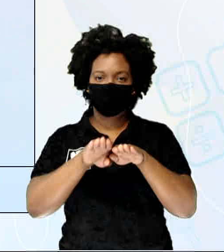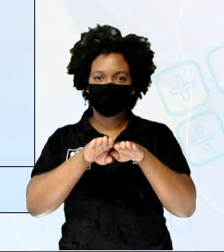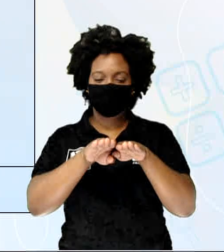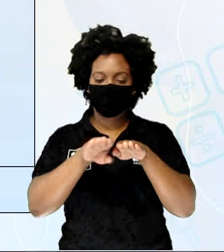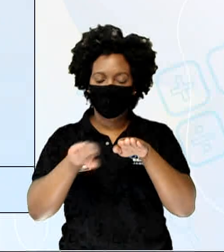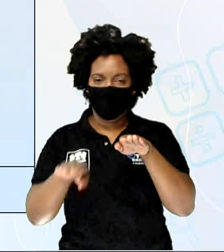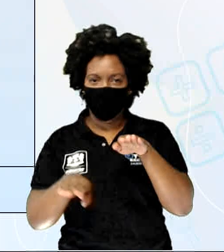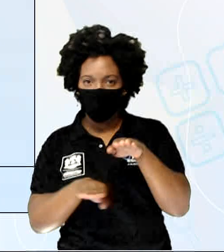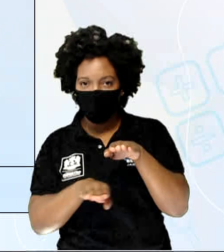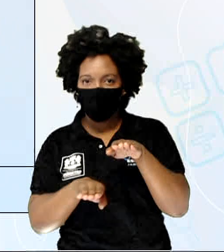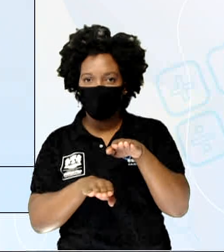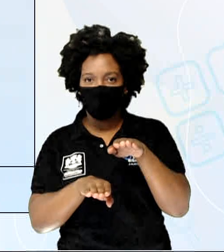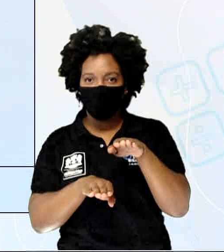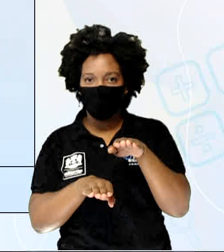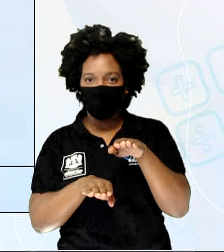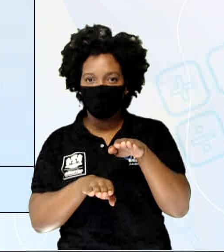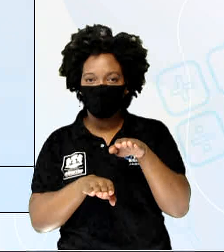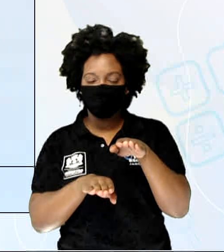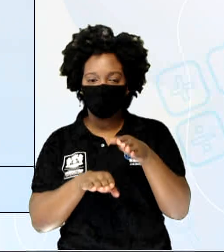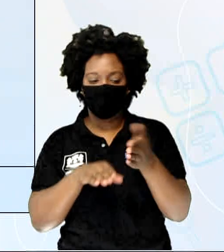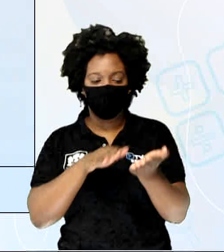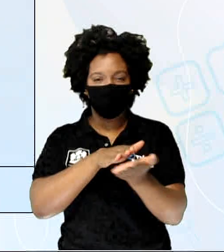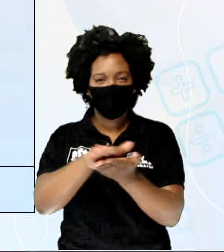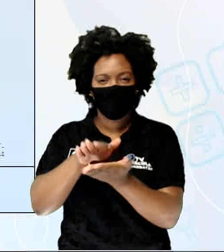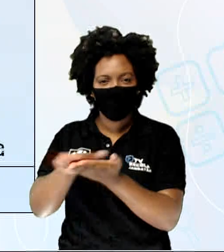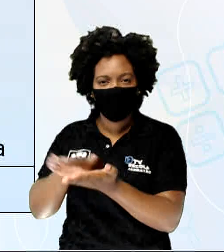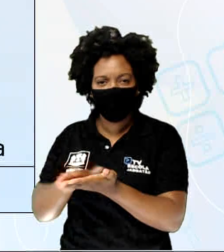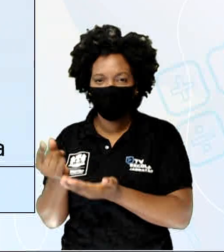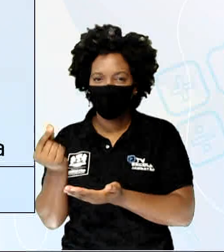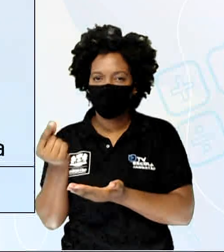com péssima distribuição de renda,